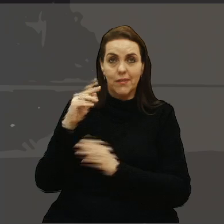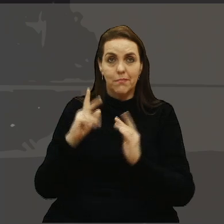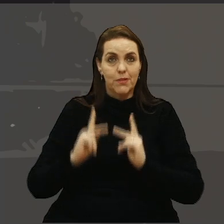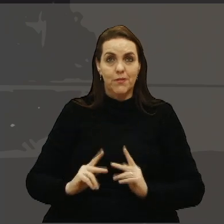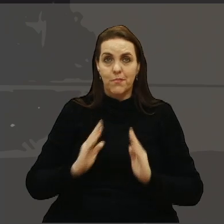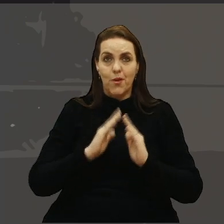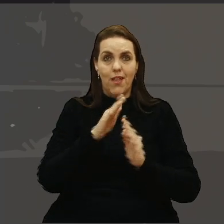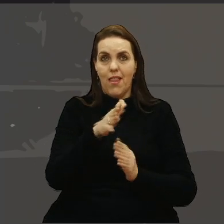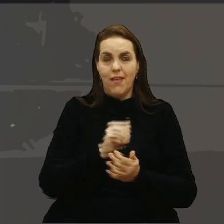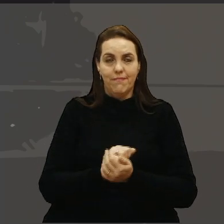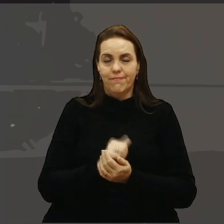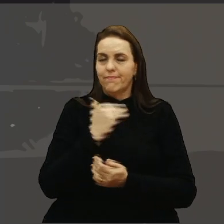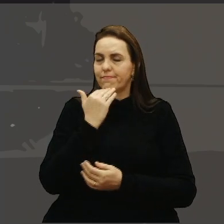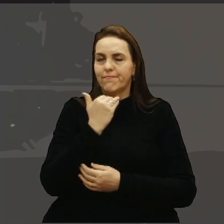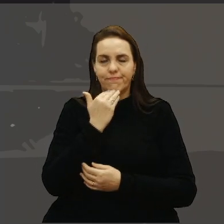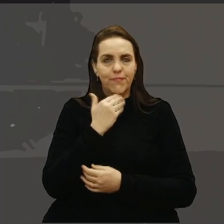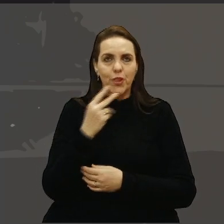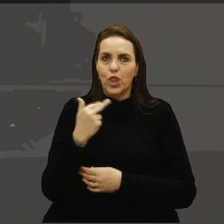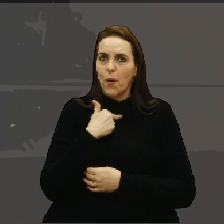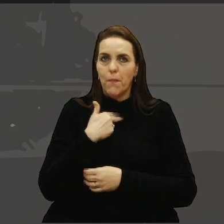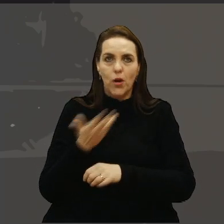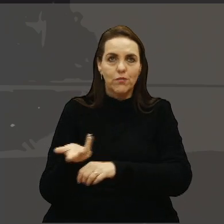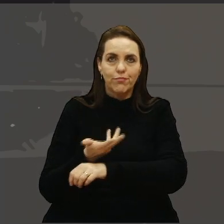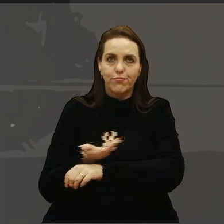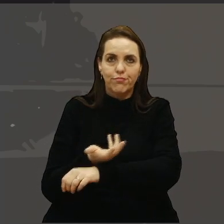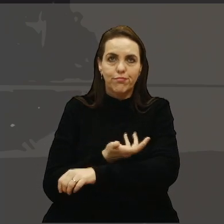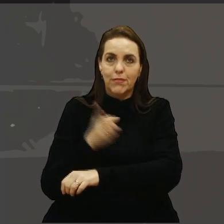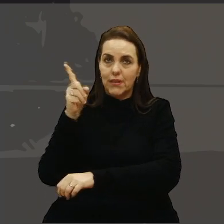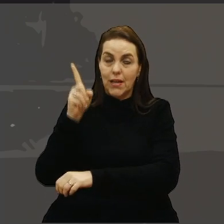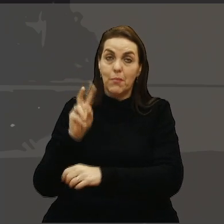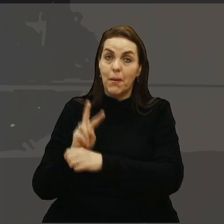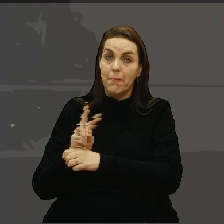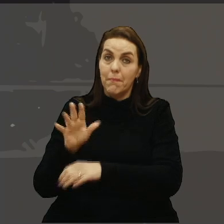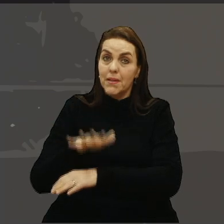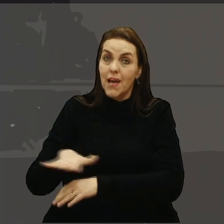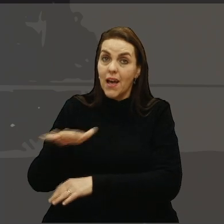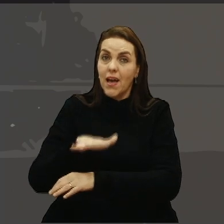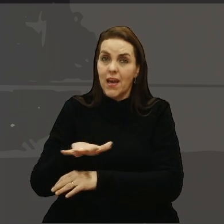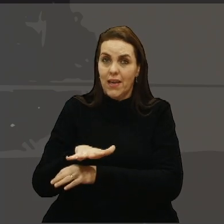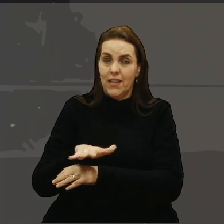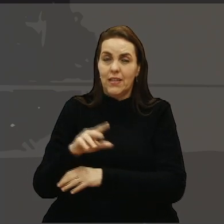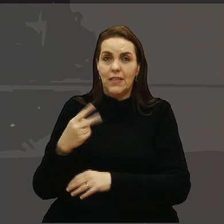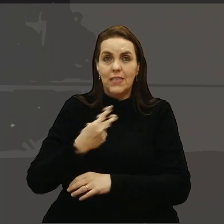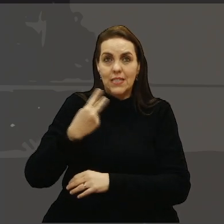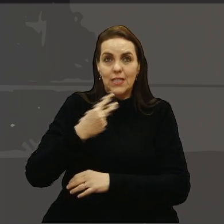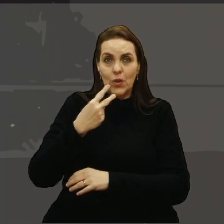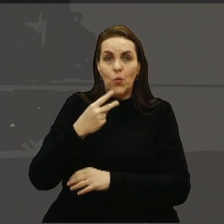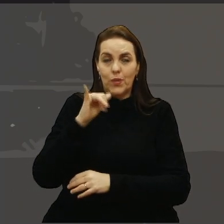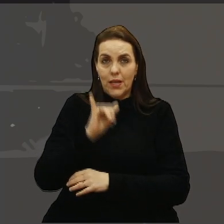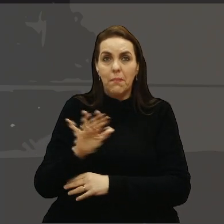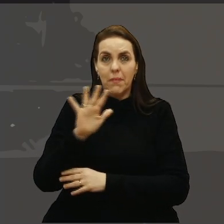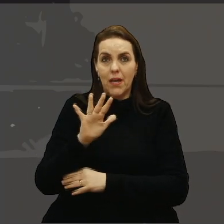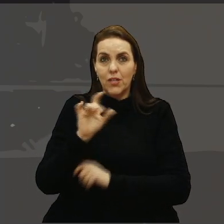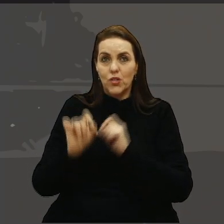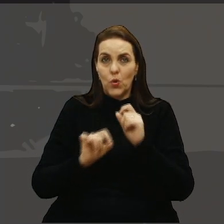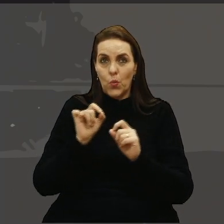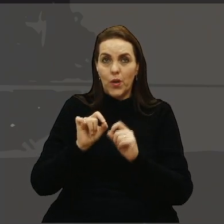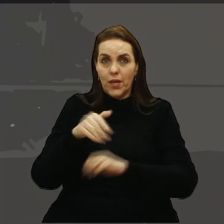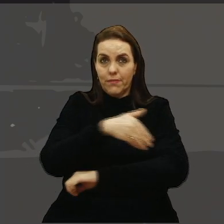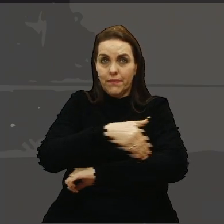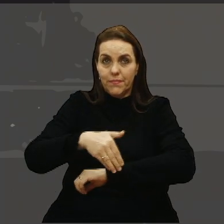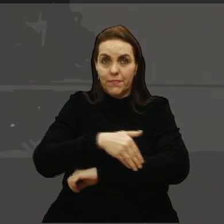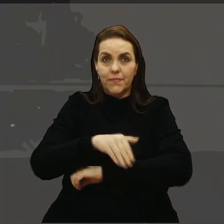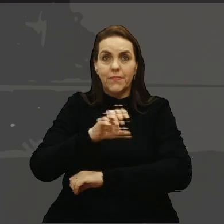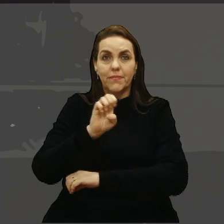tem como ser feito esta demanda. E na segunda imagem, é ali na Avenida Serrano